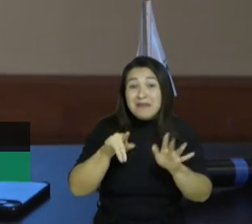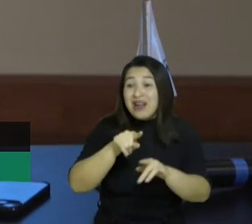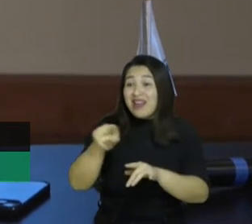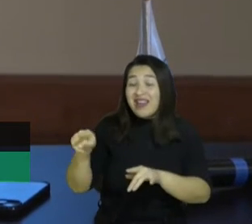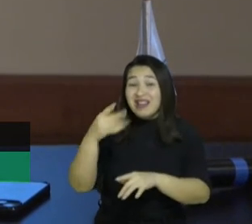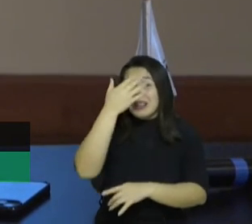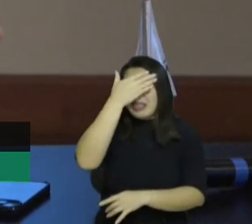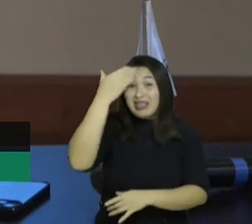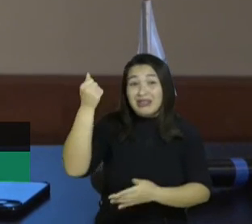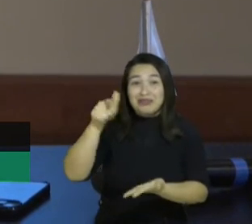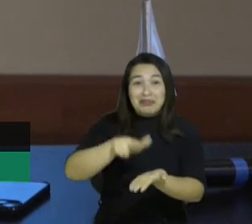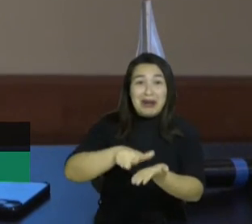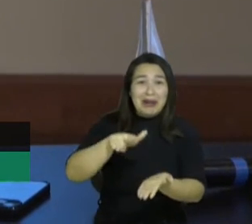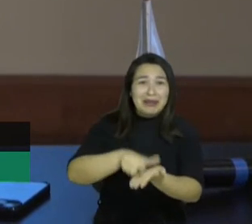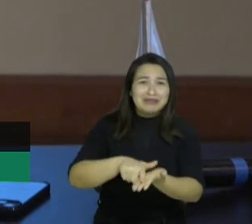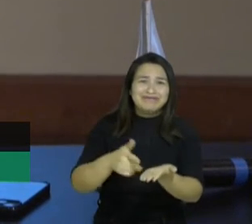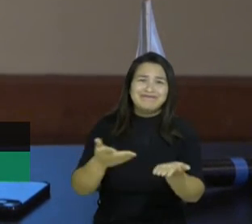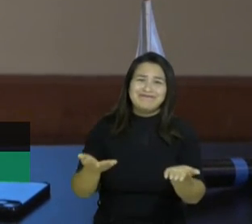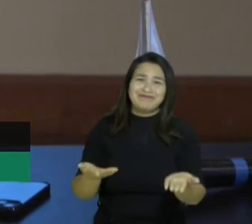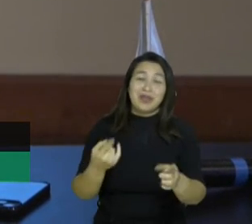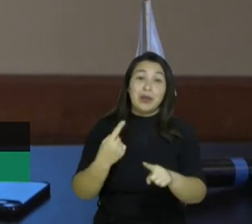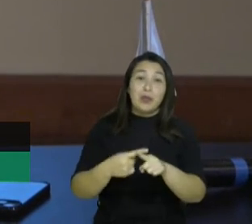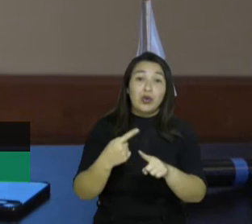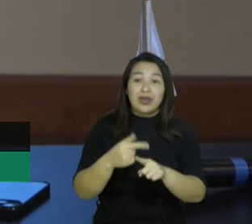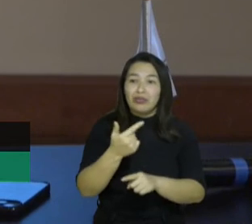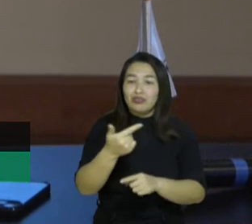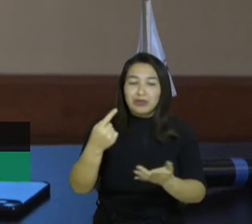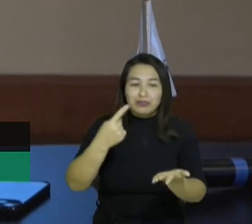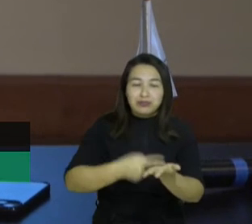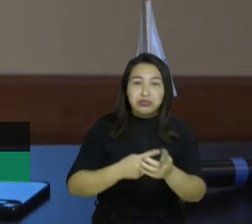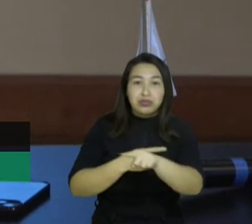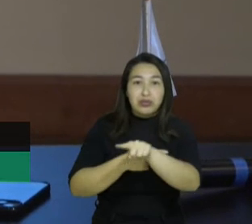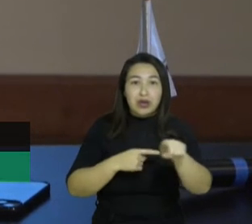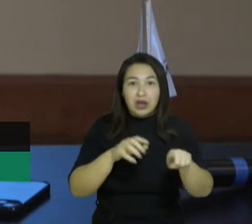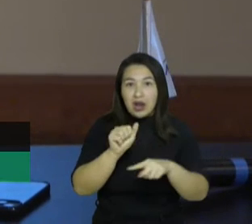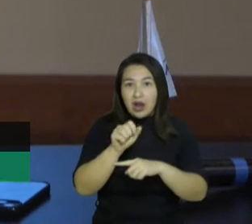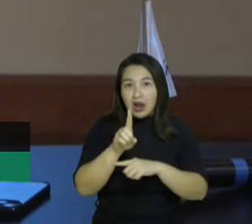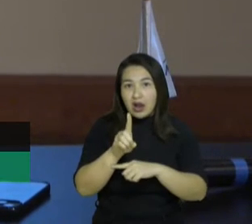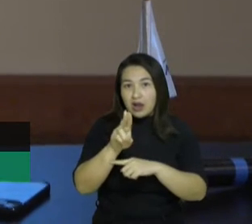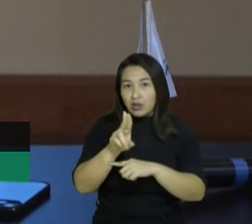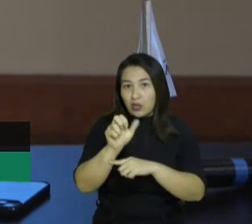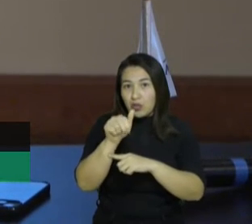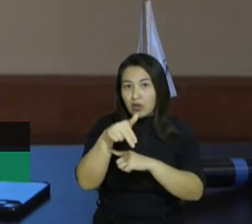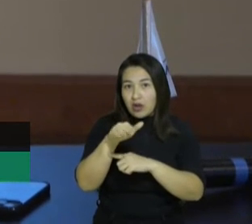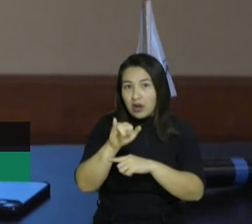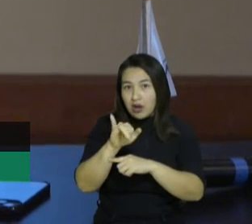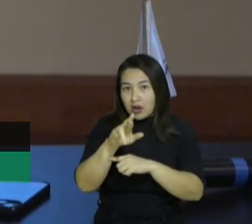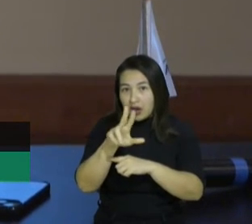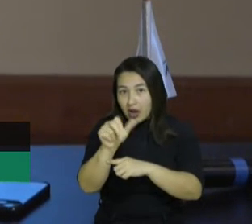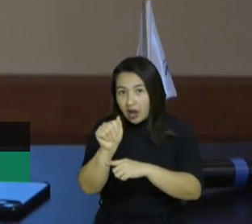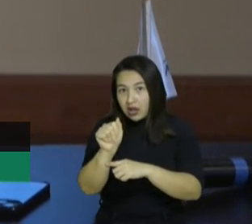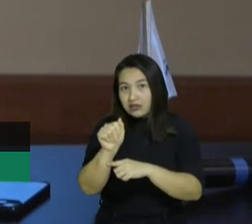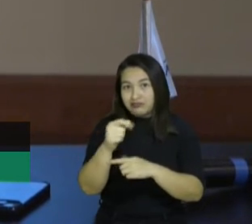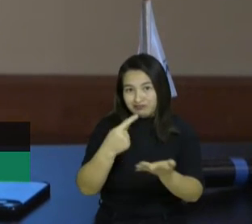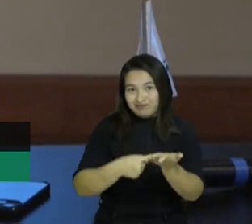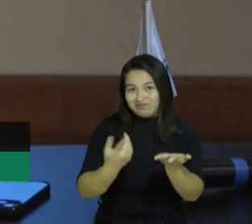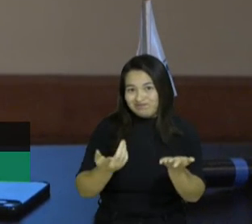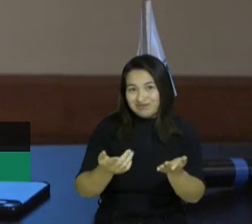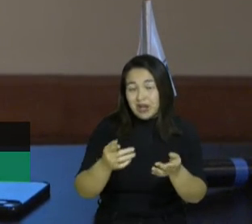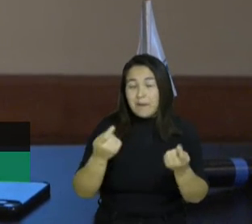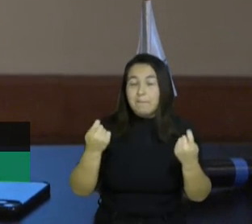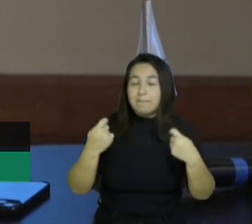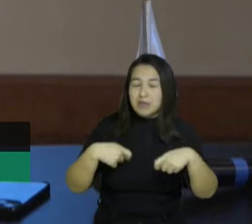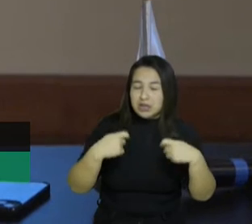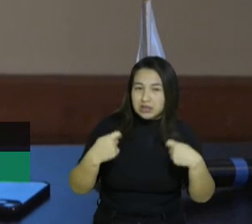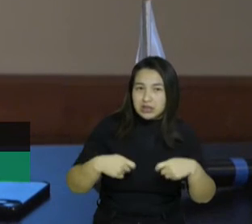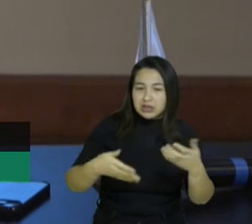uma integração entre as aduanas ainda eh então Eh você tem mais maior harmonização de